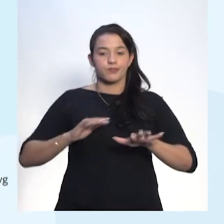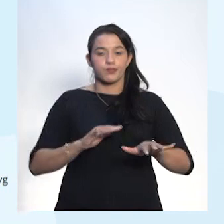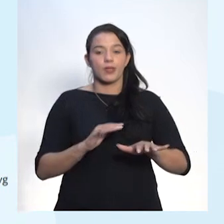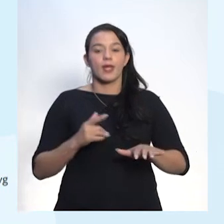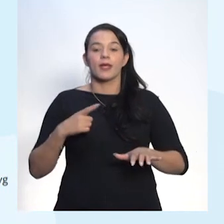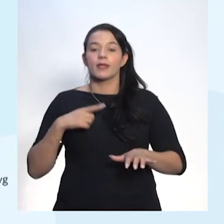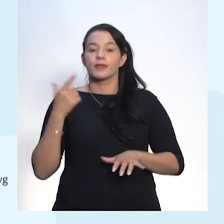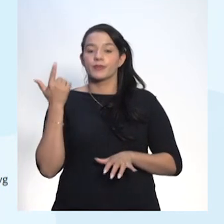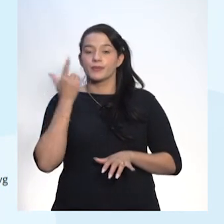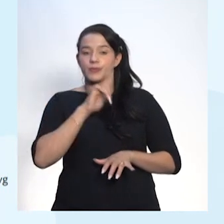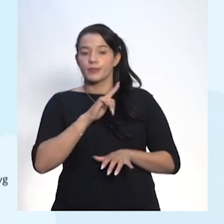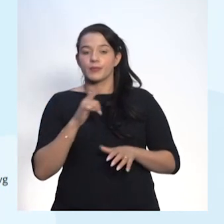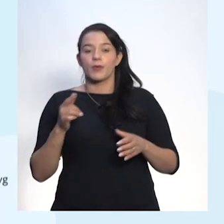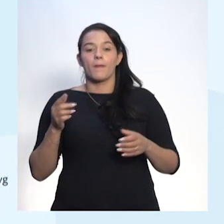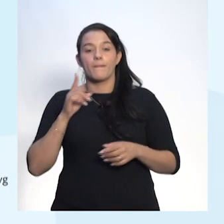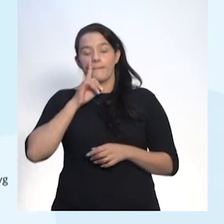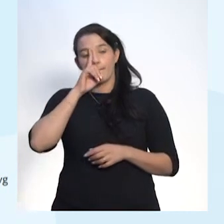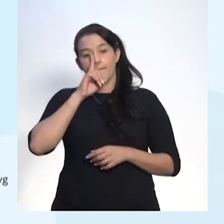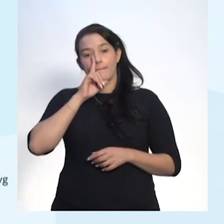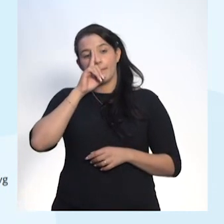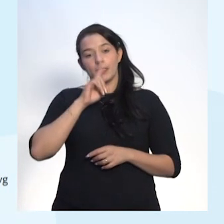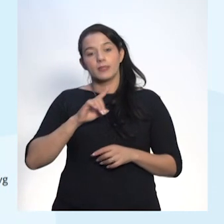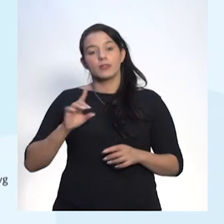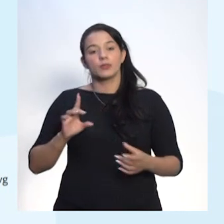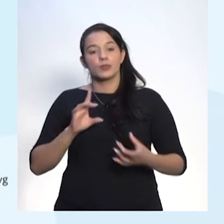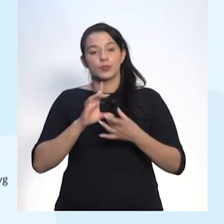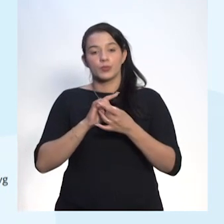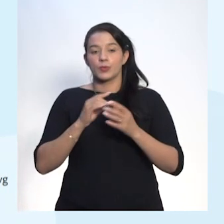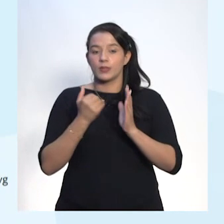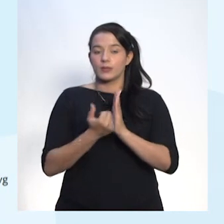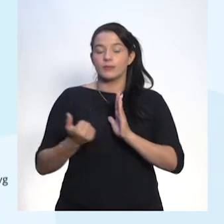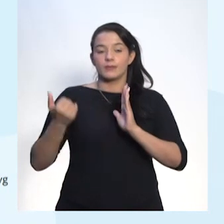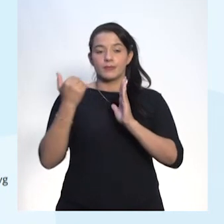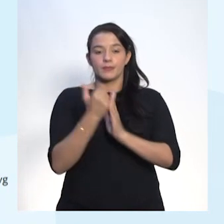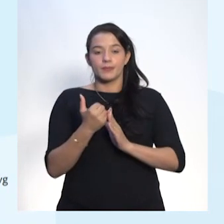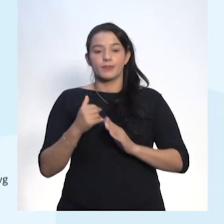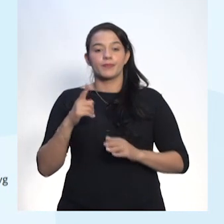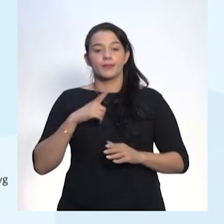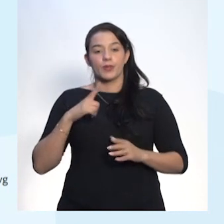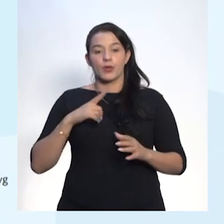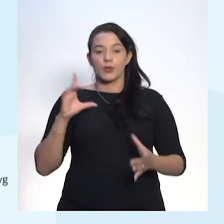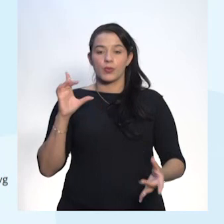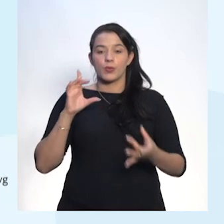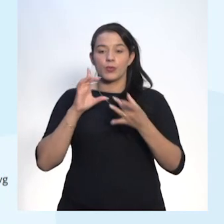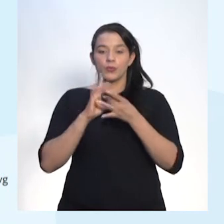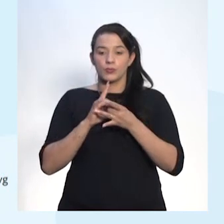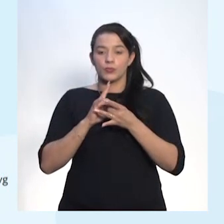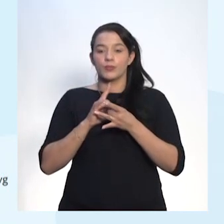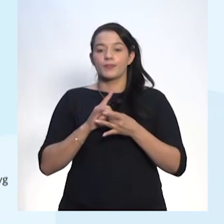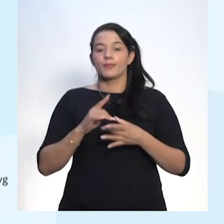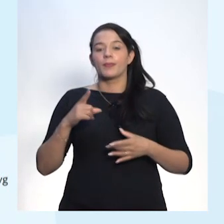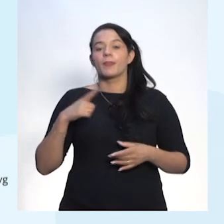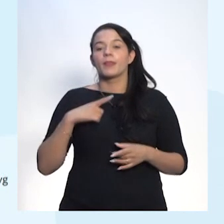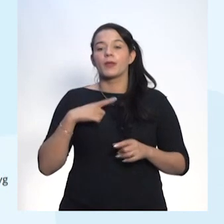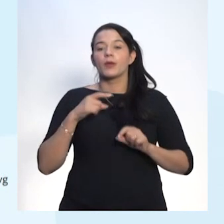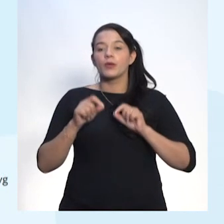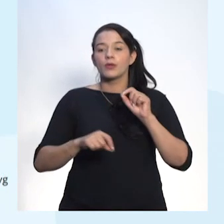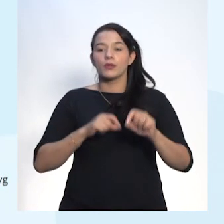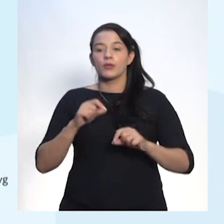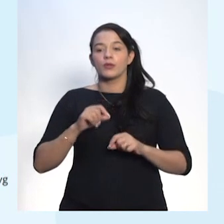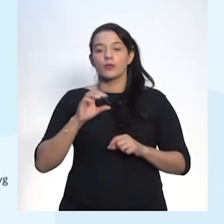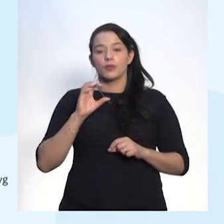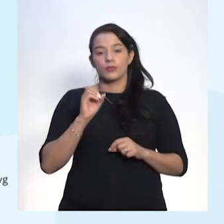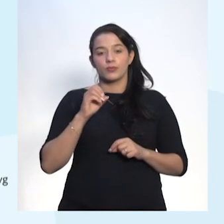enxergam nisso um perigo de um alinhamento maior com a União Soviética e vê os